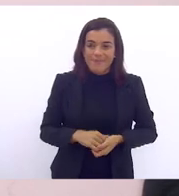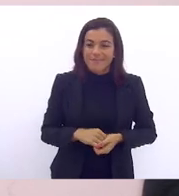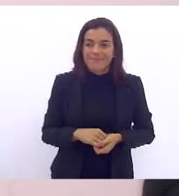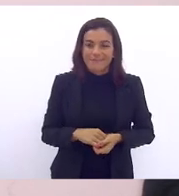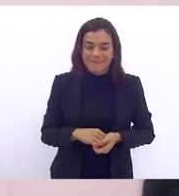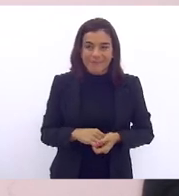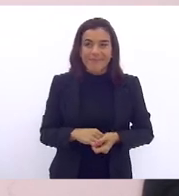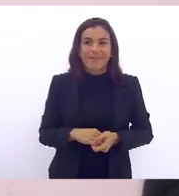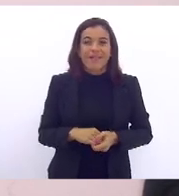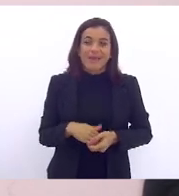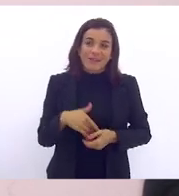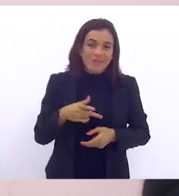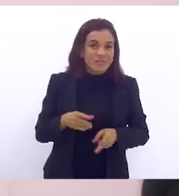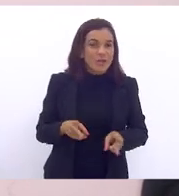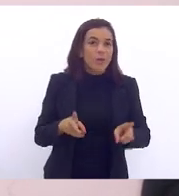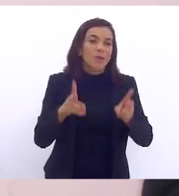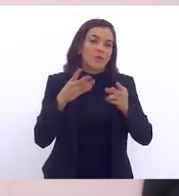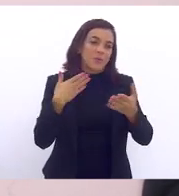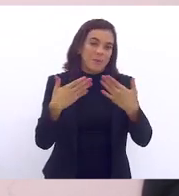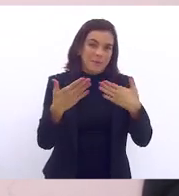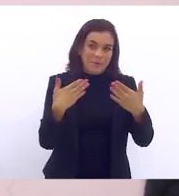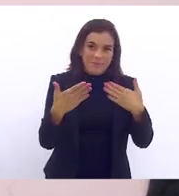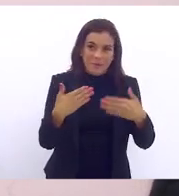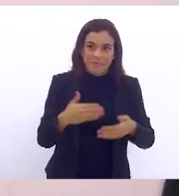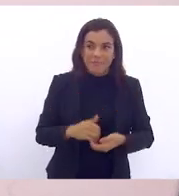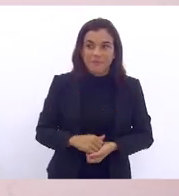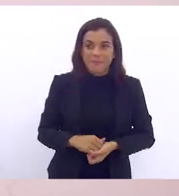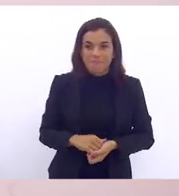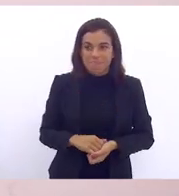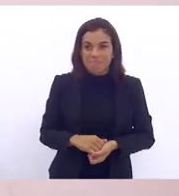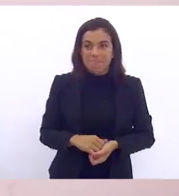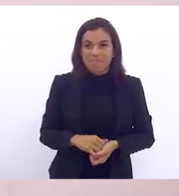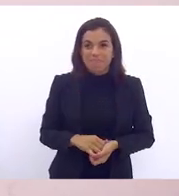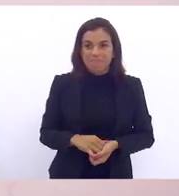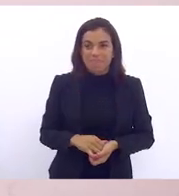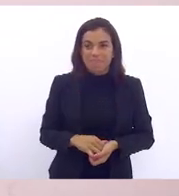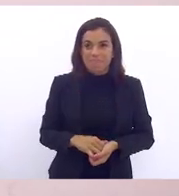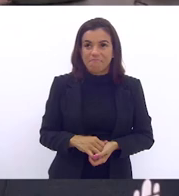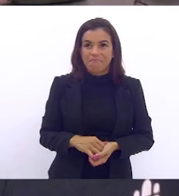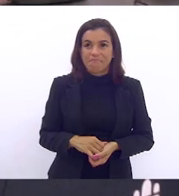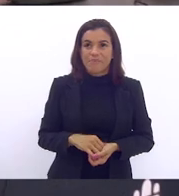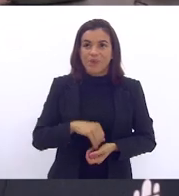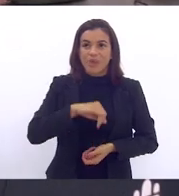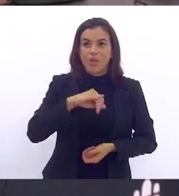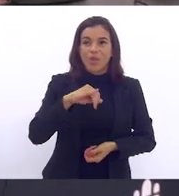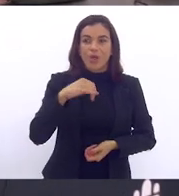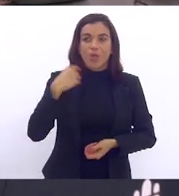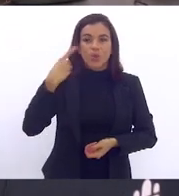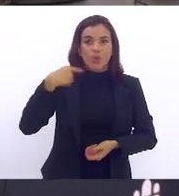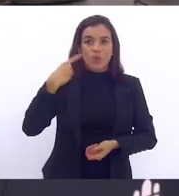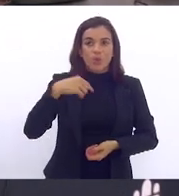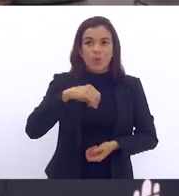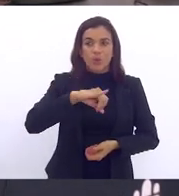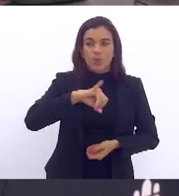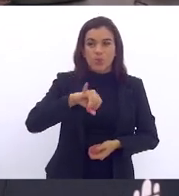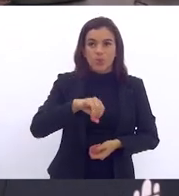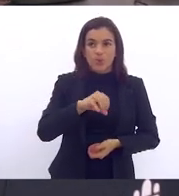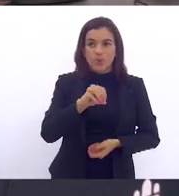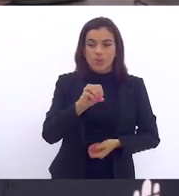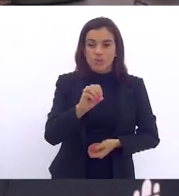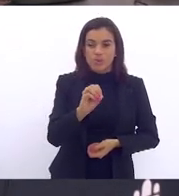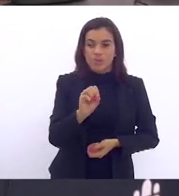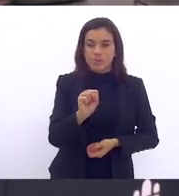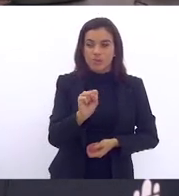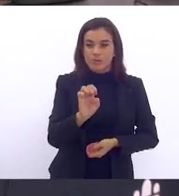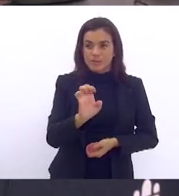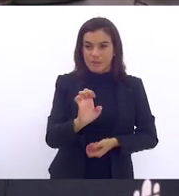depois continuar então o nosso bate-papo Dr José esquetino o senhor gostaria de fazer a